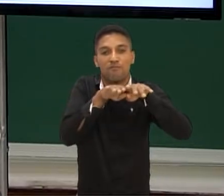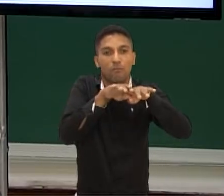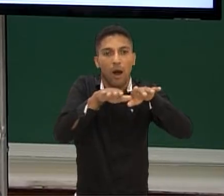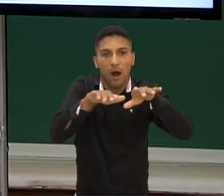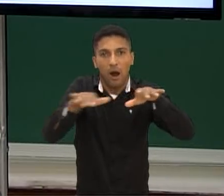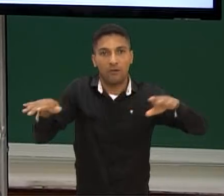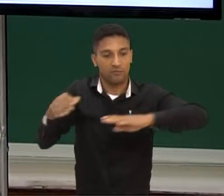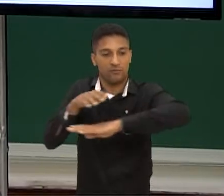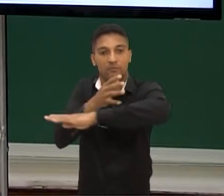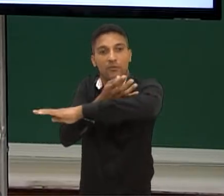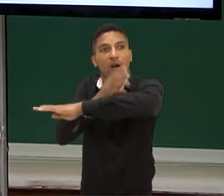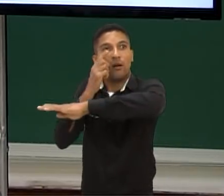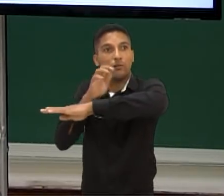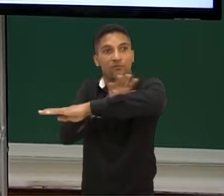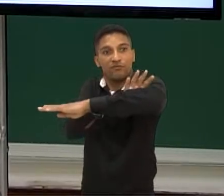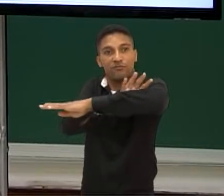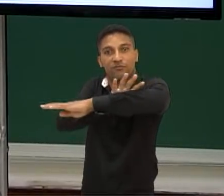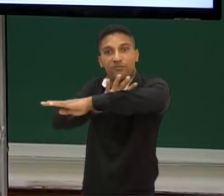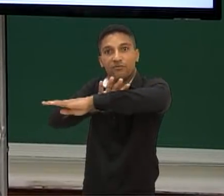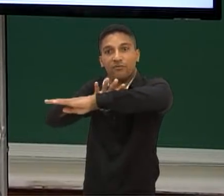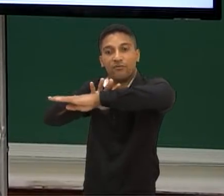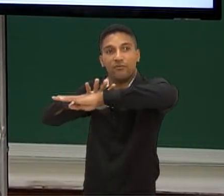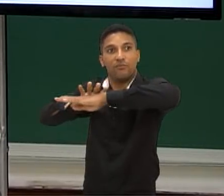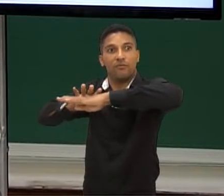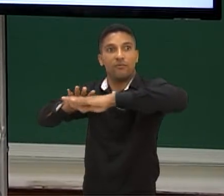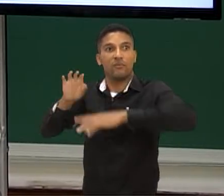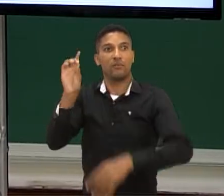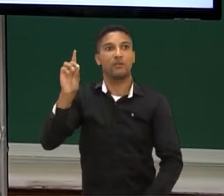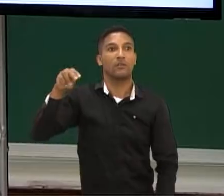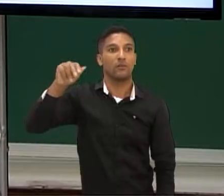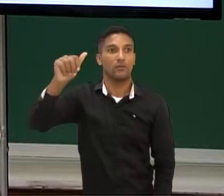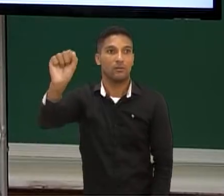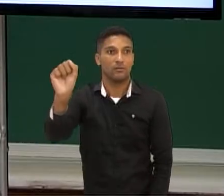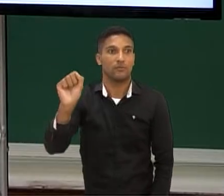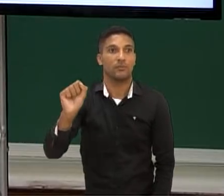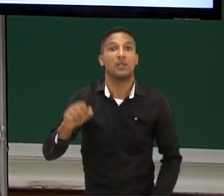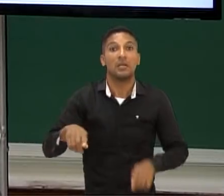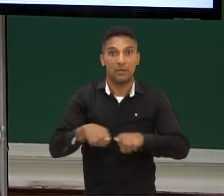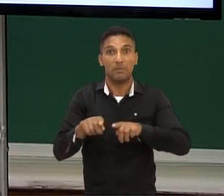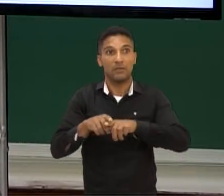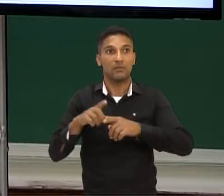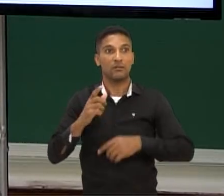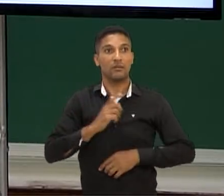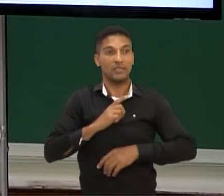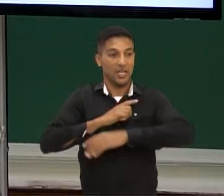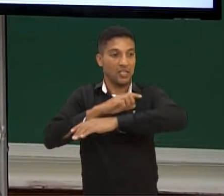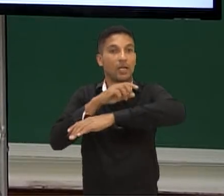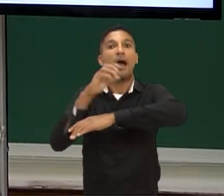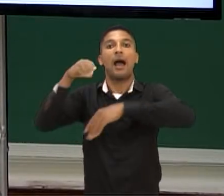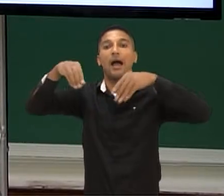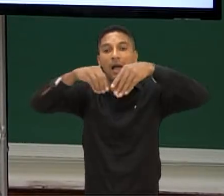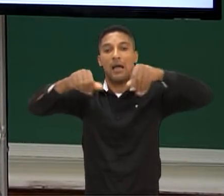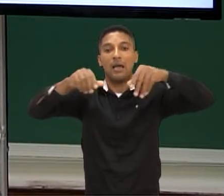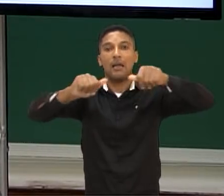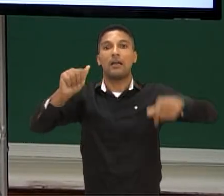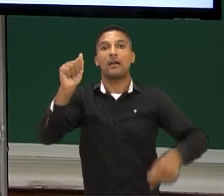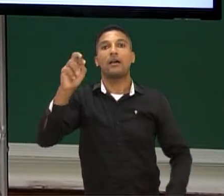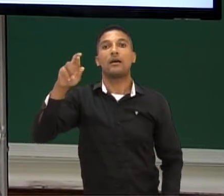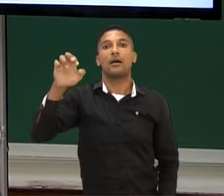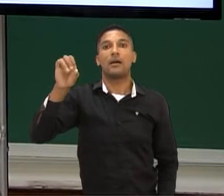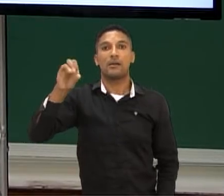vegetação de dunas? É a formação dos montes e os morros de areia.